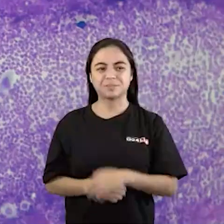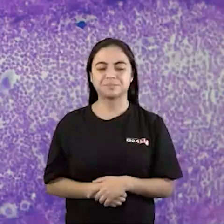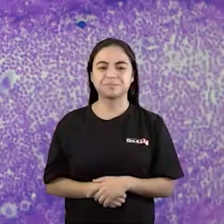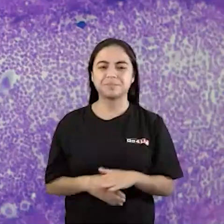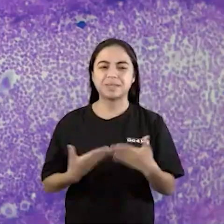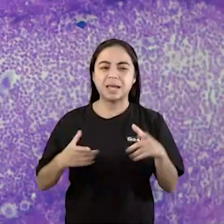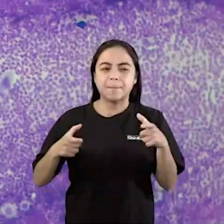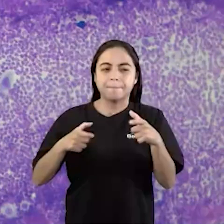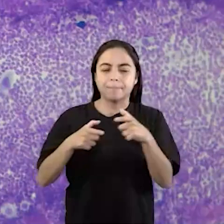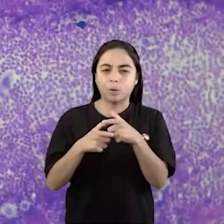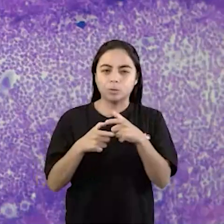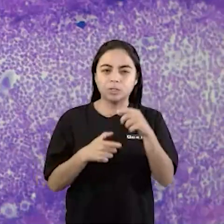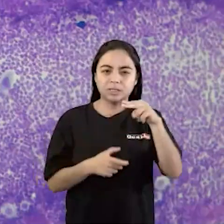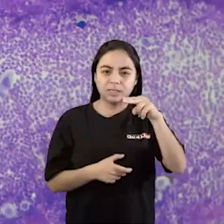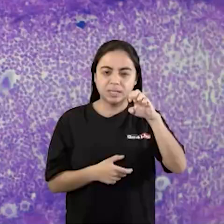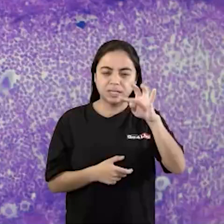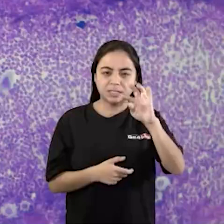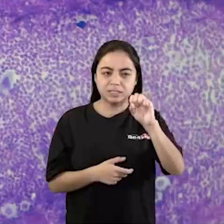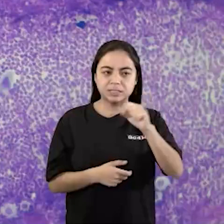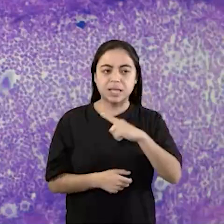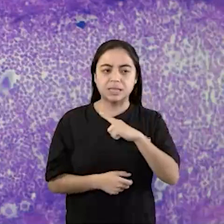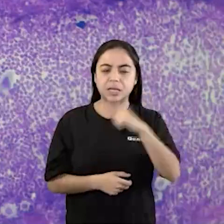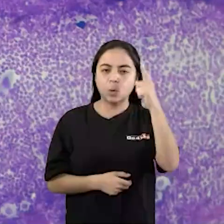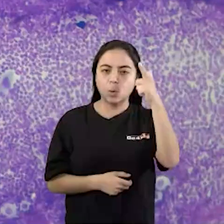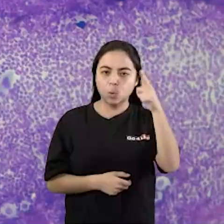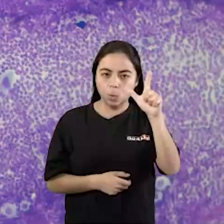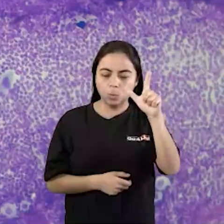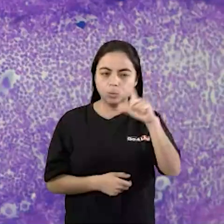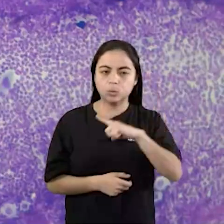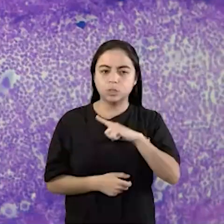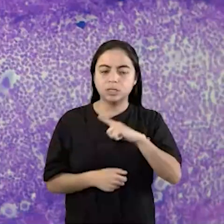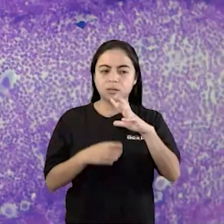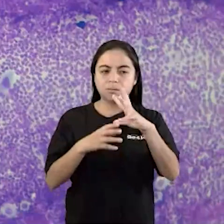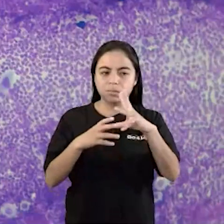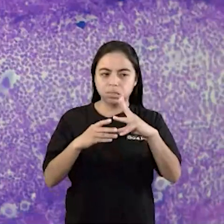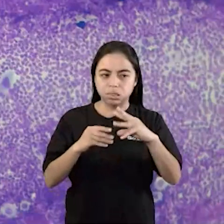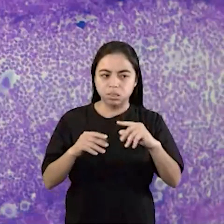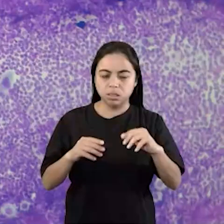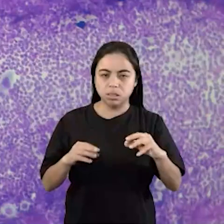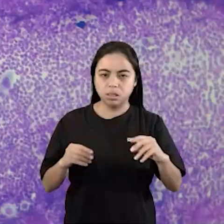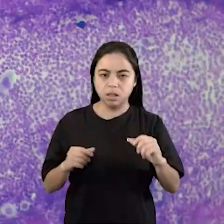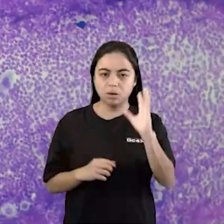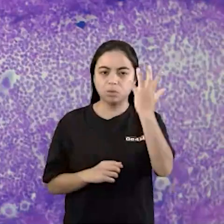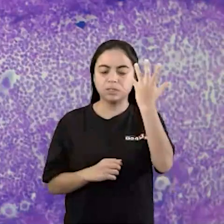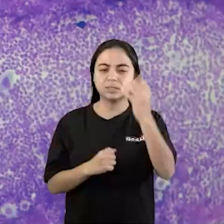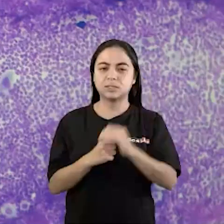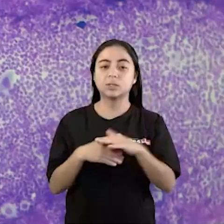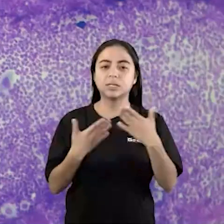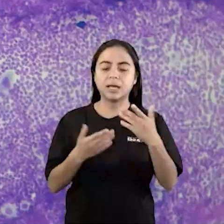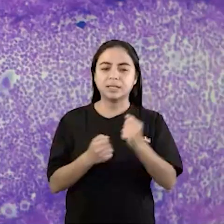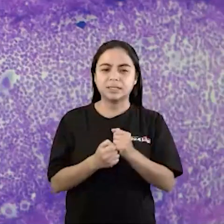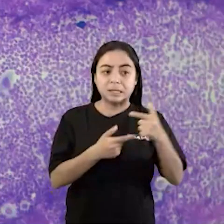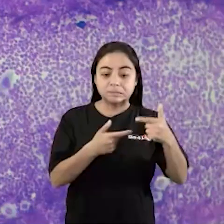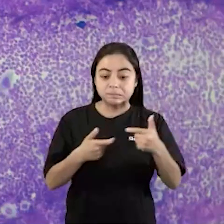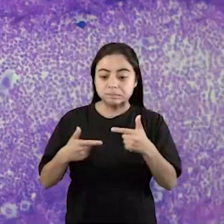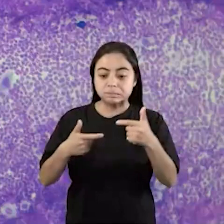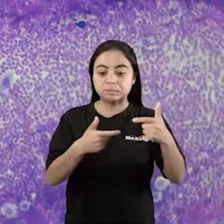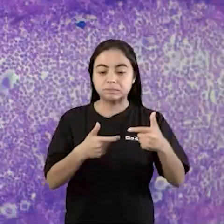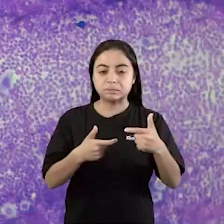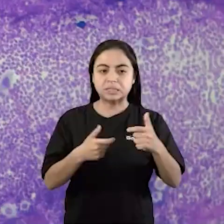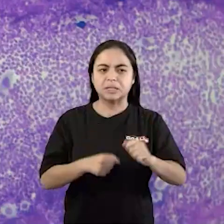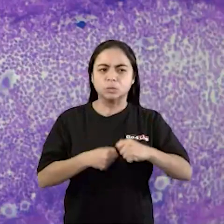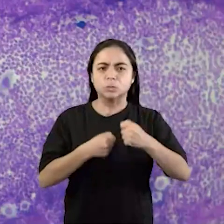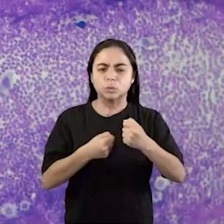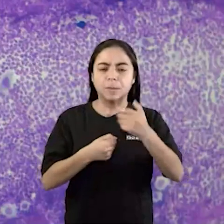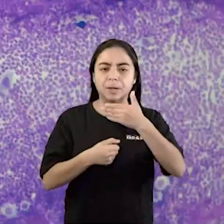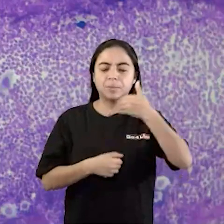vê pouco das NETs, tem um ou outro, tem uma degeneração acontecendo. O neutrófilo, nesse processo, ele está na guerra. Né? Ele está na guerra